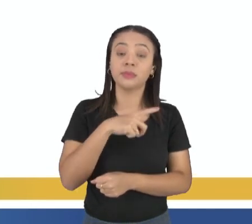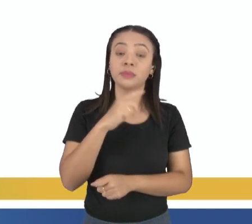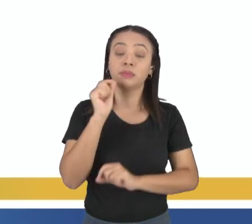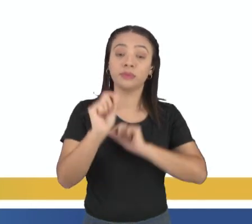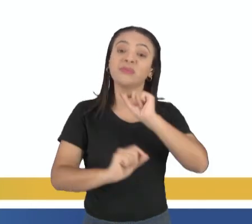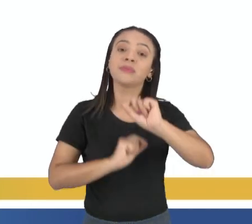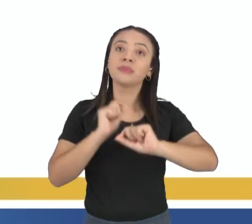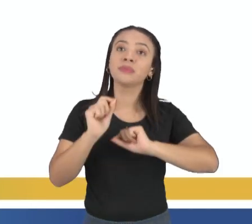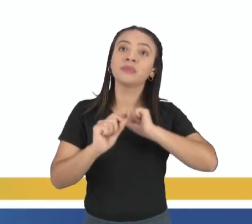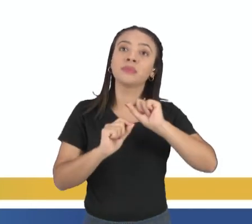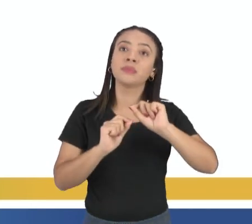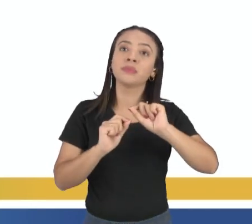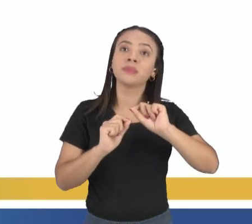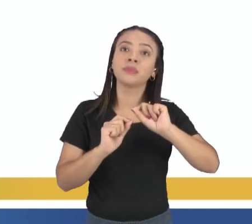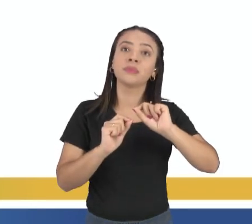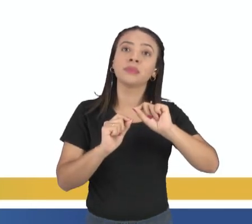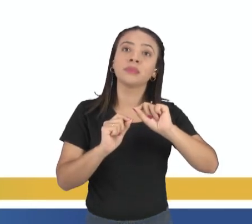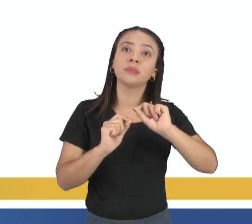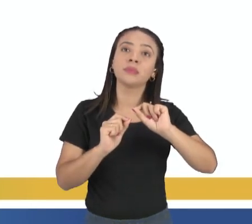que